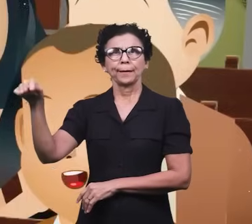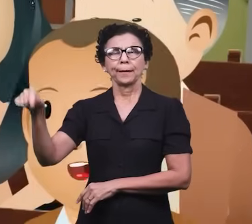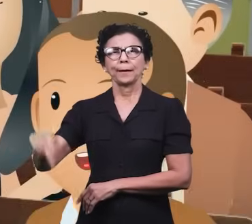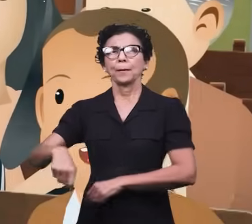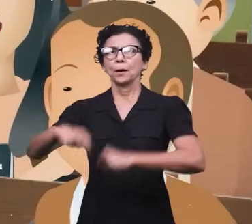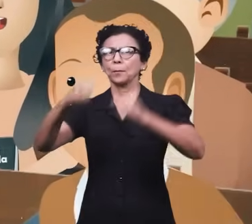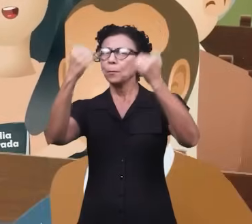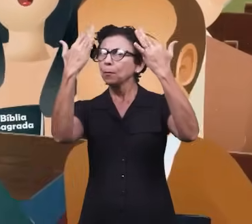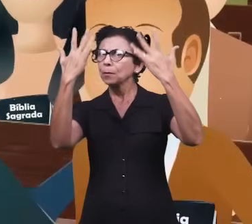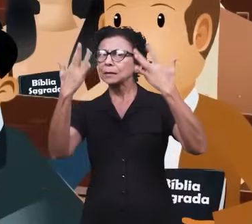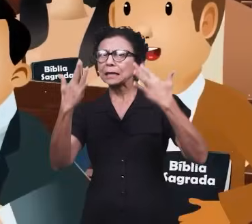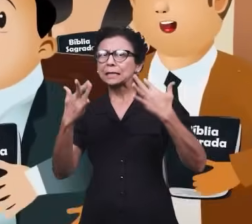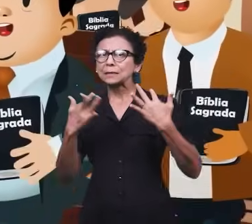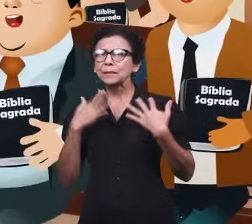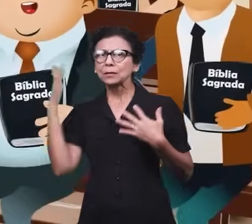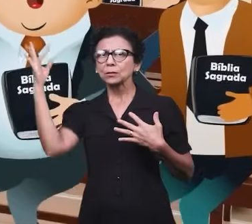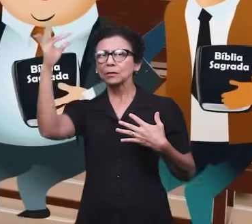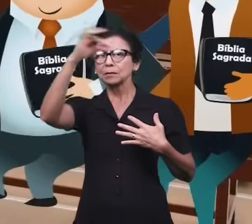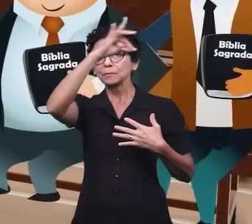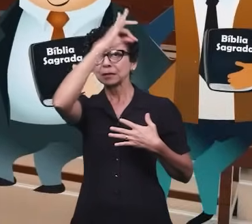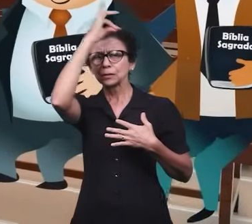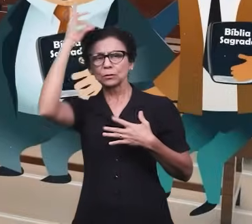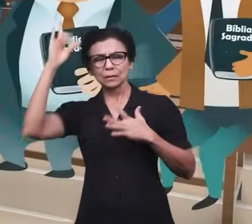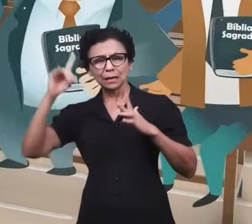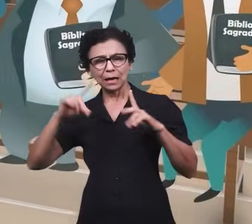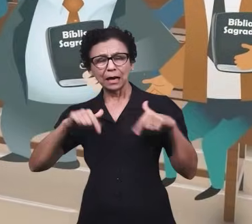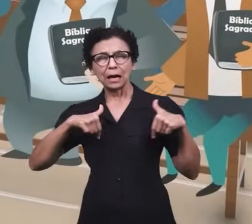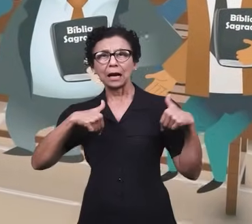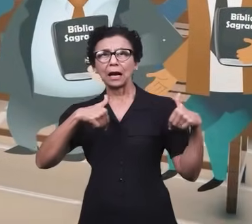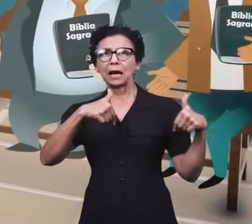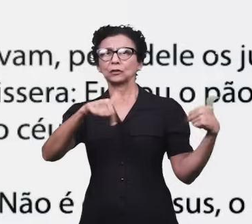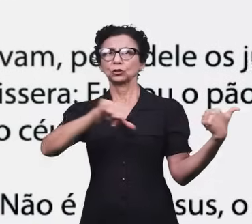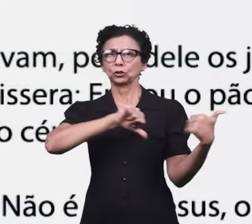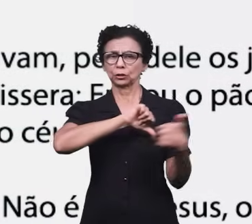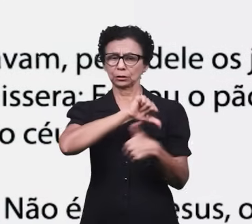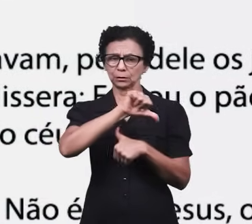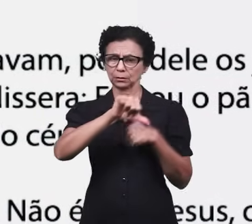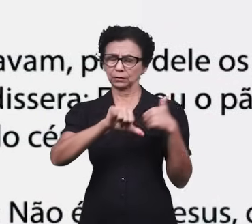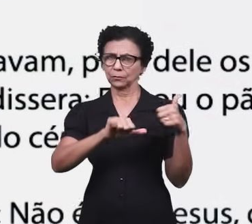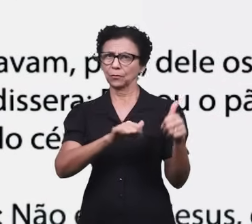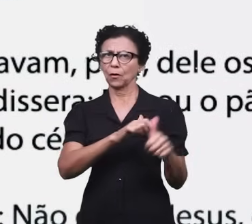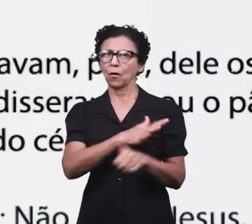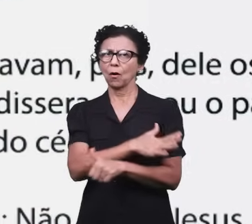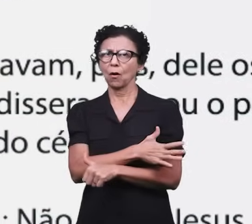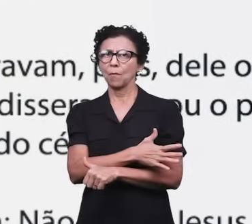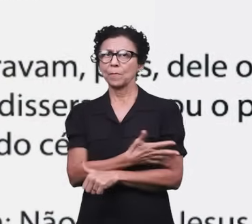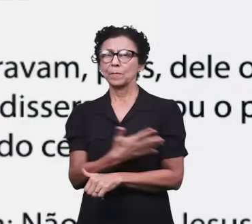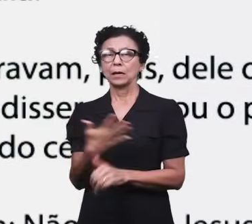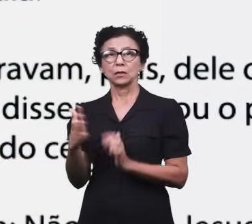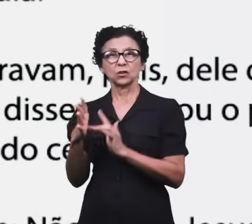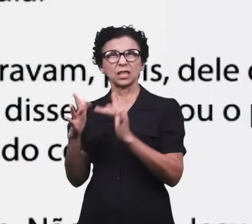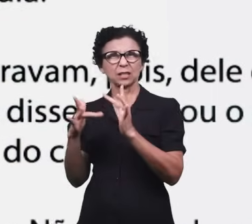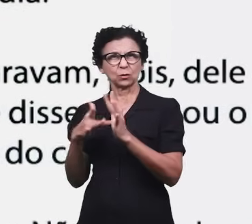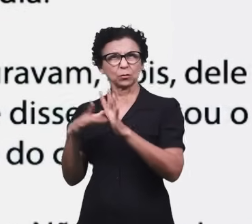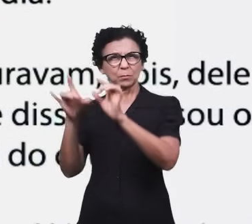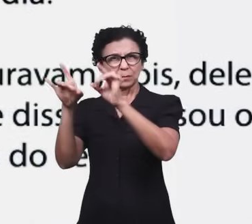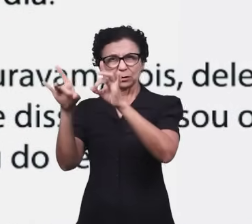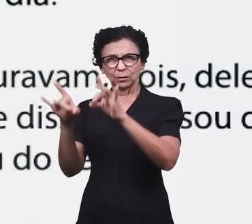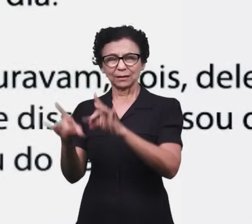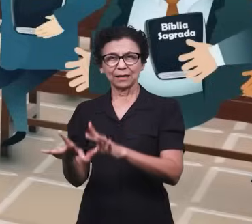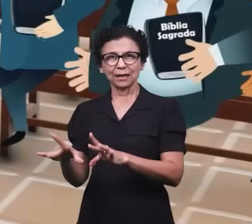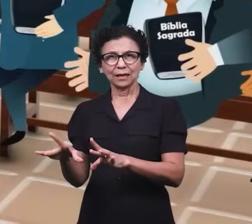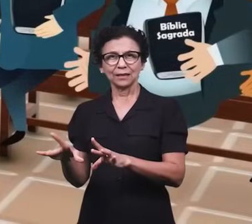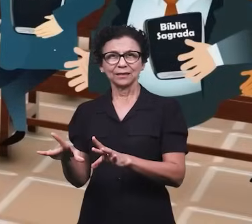porque aqui há fartura de bom. Não deixarei